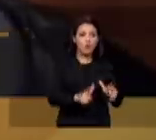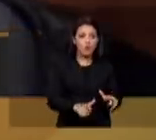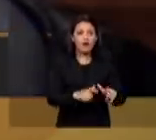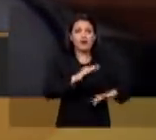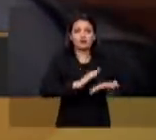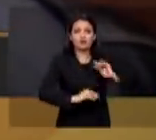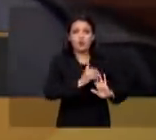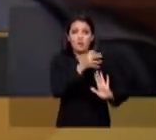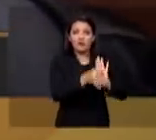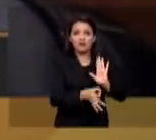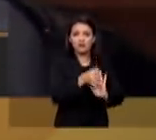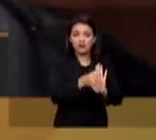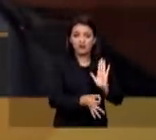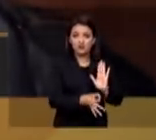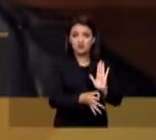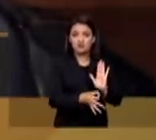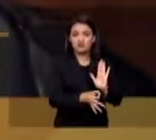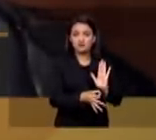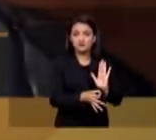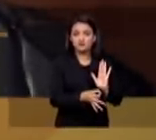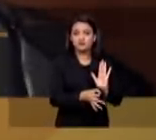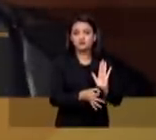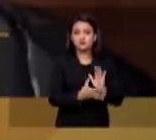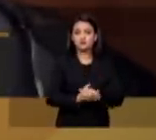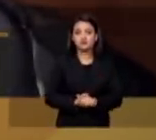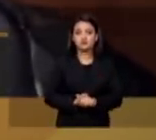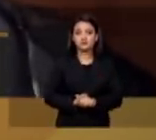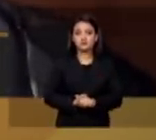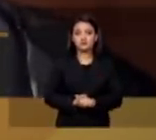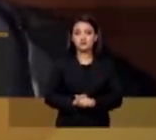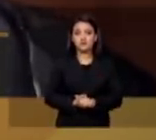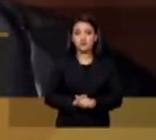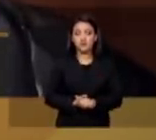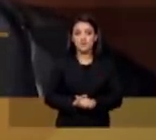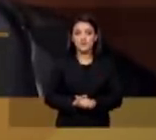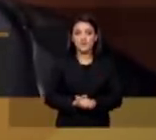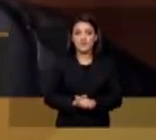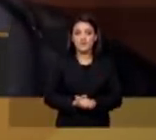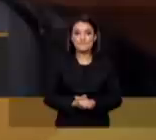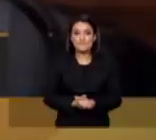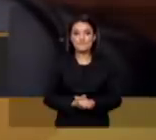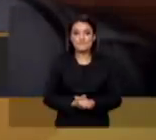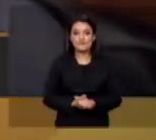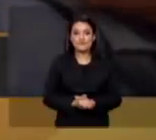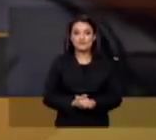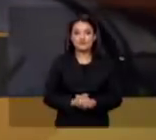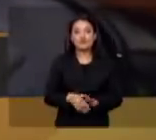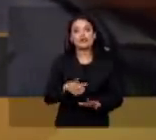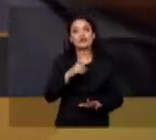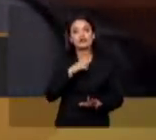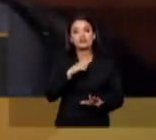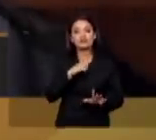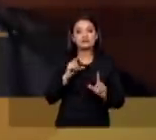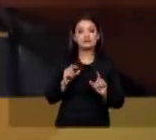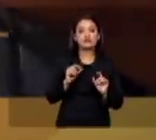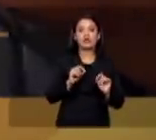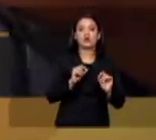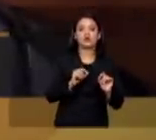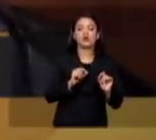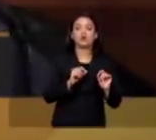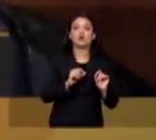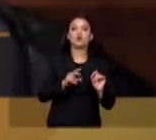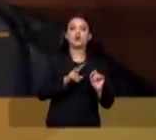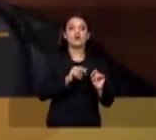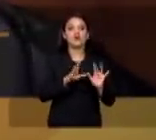com a definição, neste caso, a definição tem como destinatária a Justiça Federal do